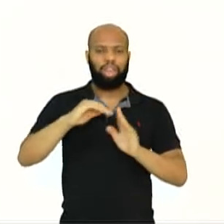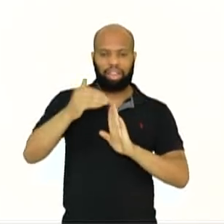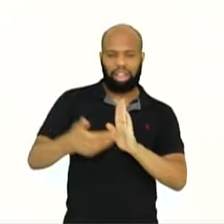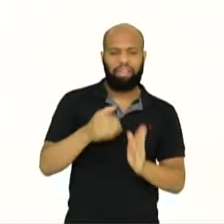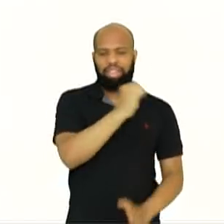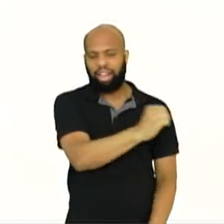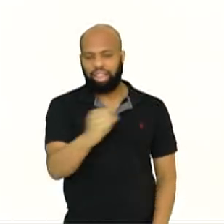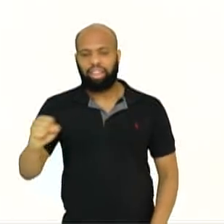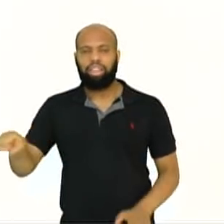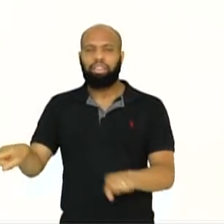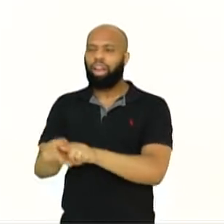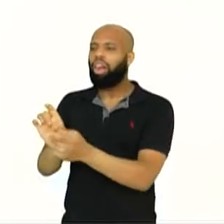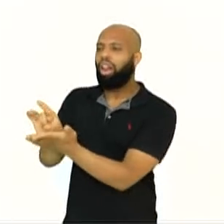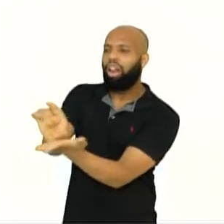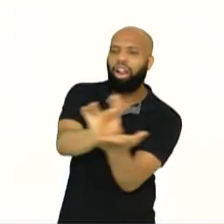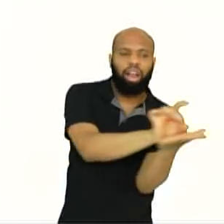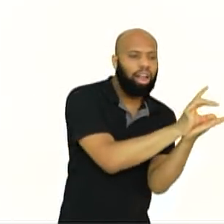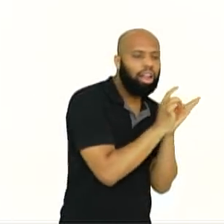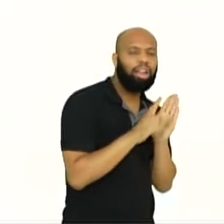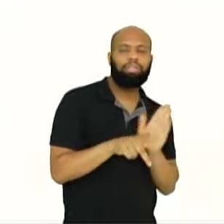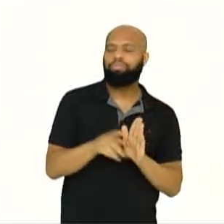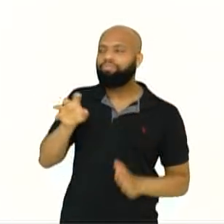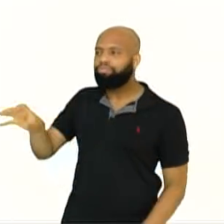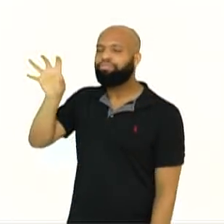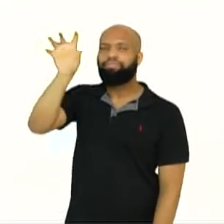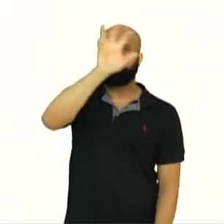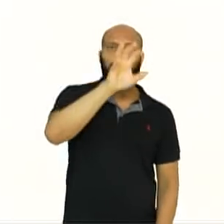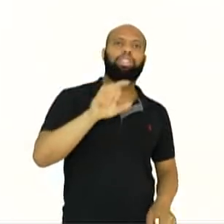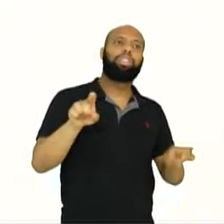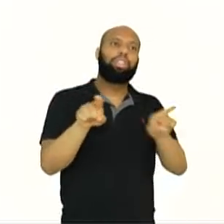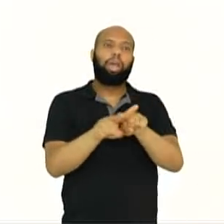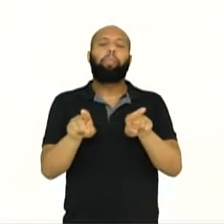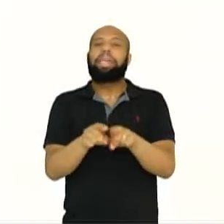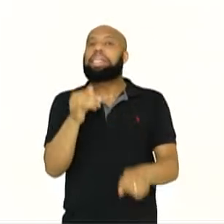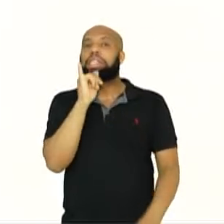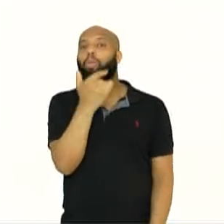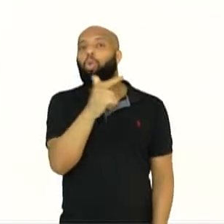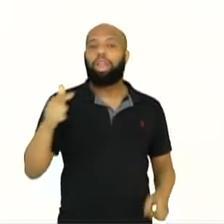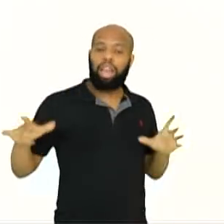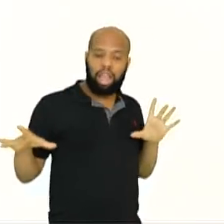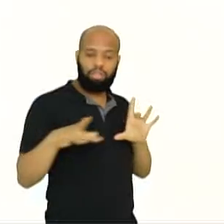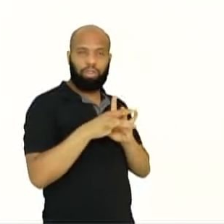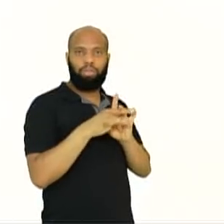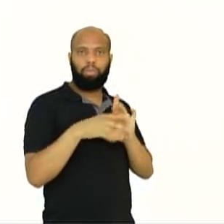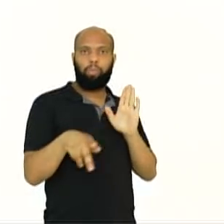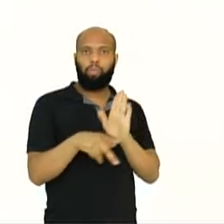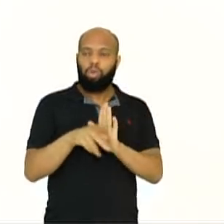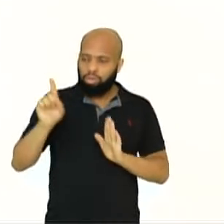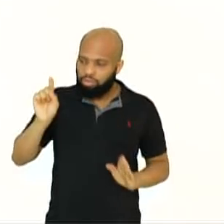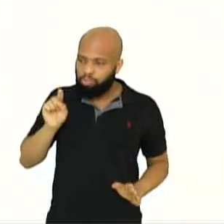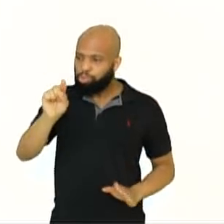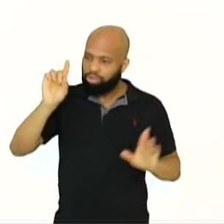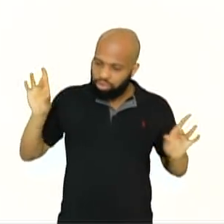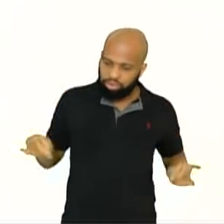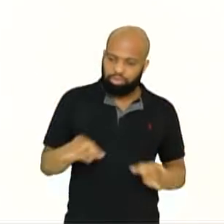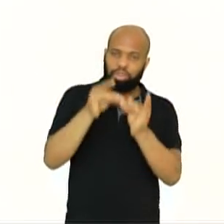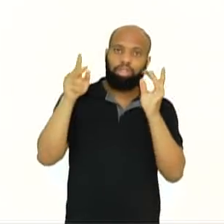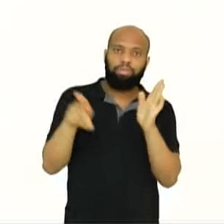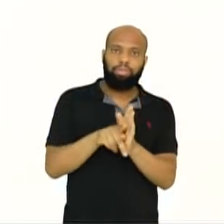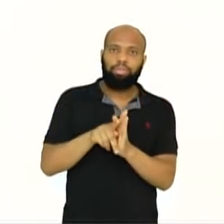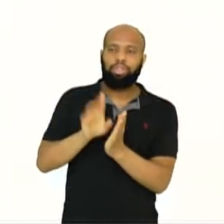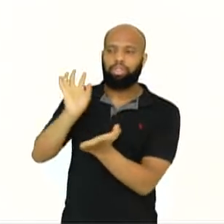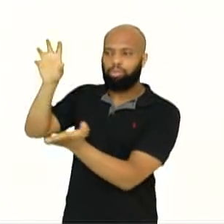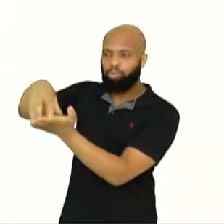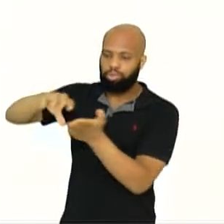foram expulsos da sua região, não é mesmo? E que não tem uma ligação com um ponto específico de um patrimônio